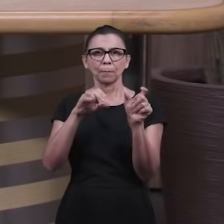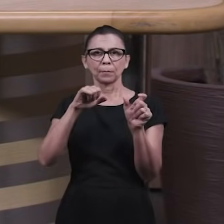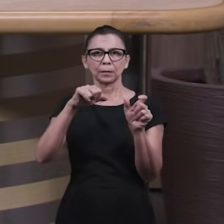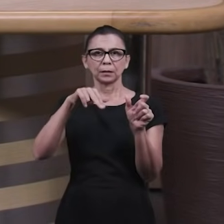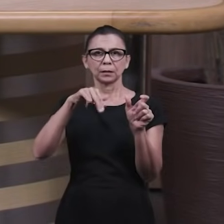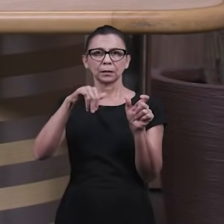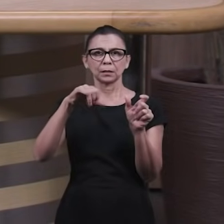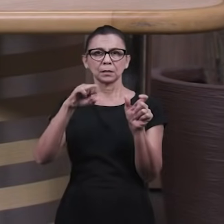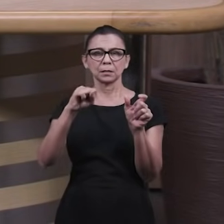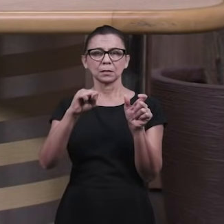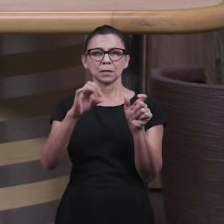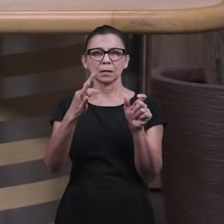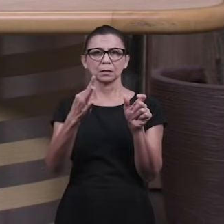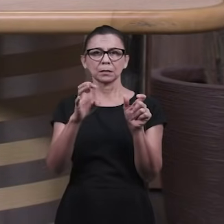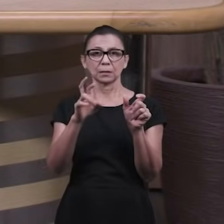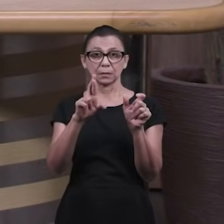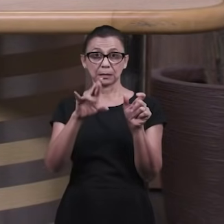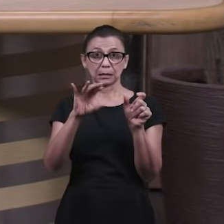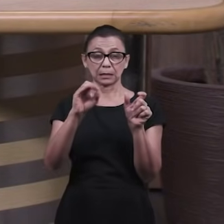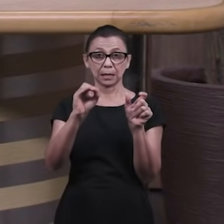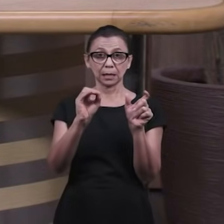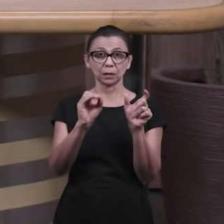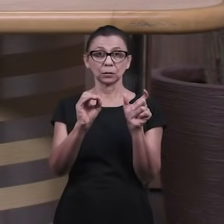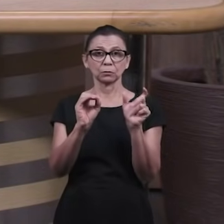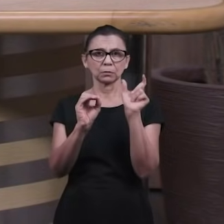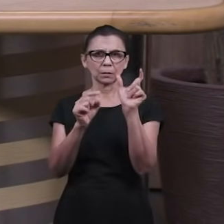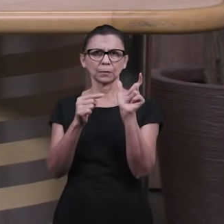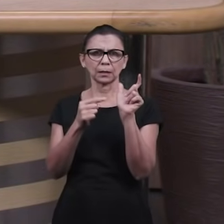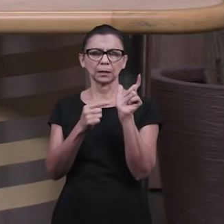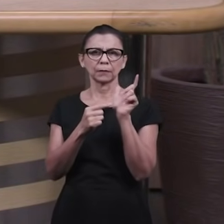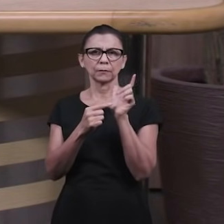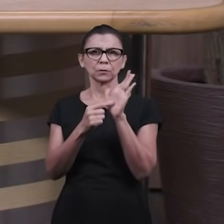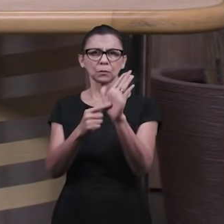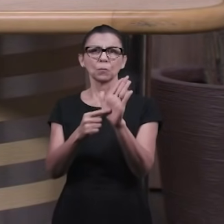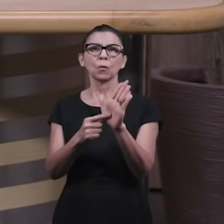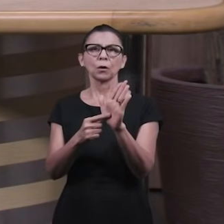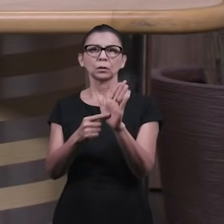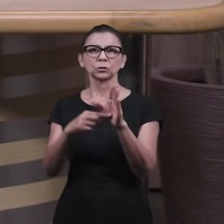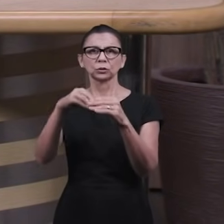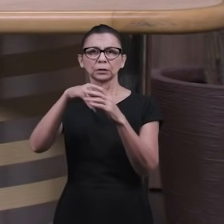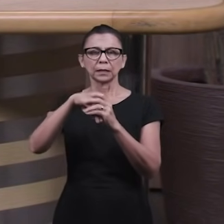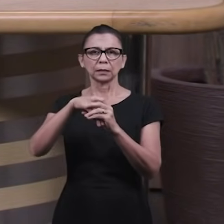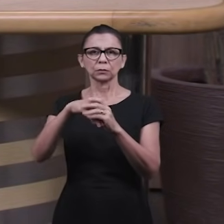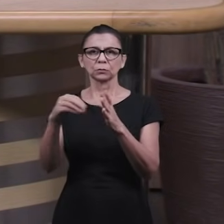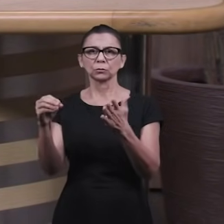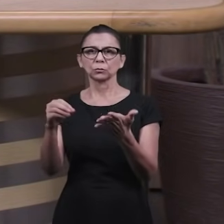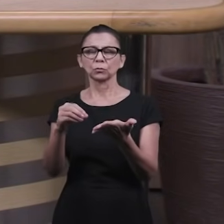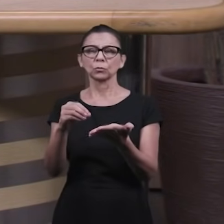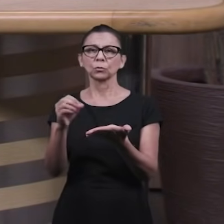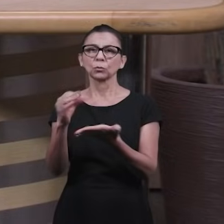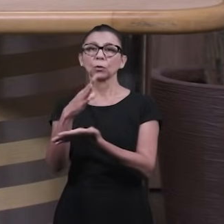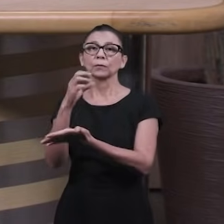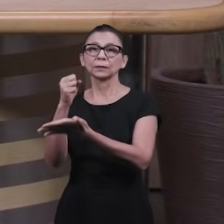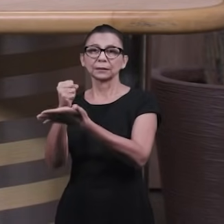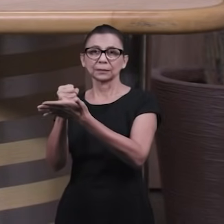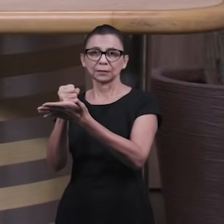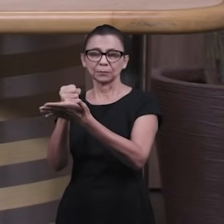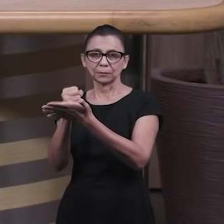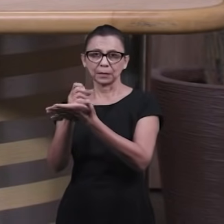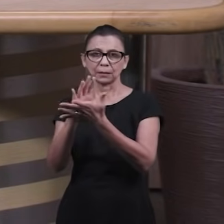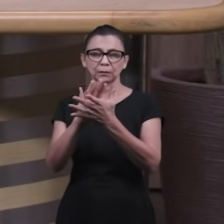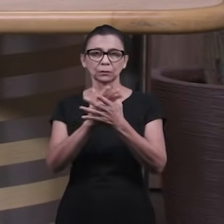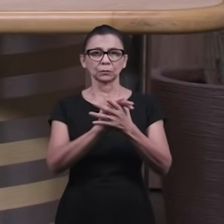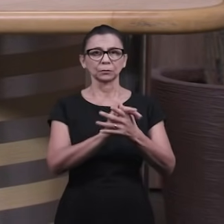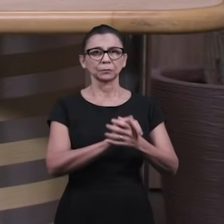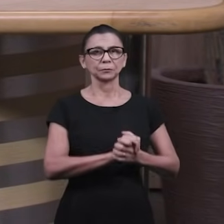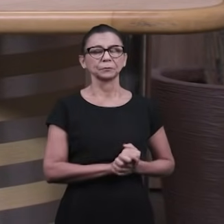tal no Novo Testamento, né? A palavra no original, diaconia,